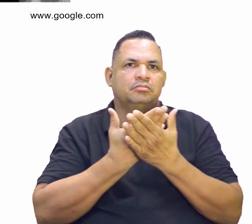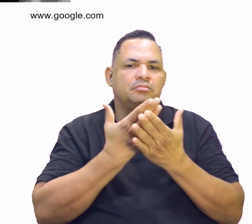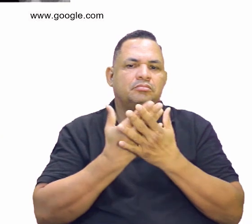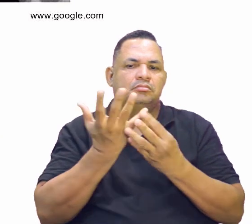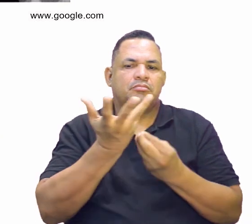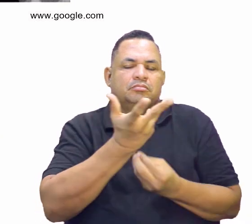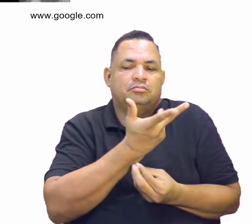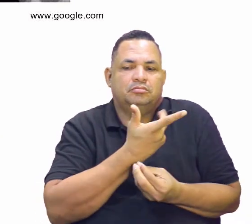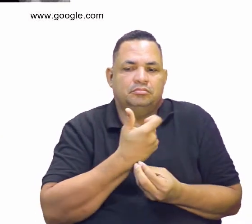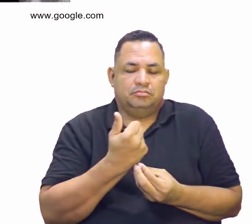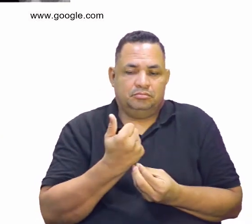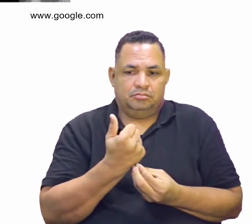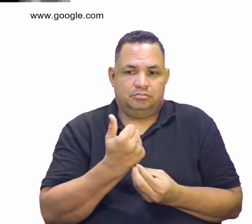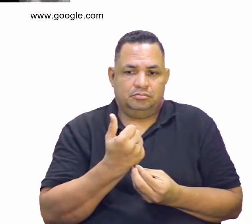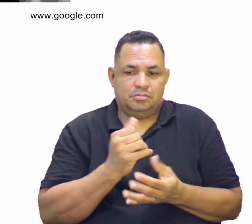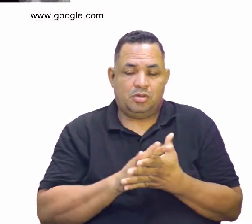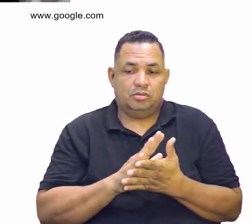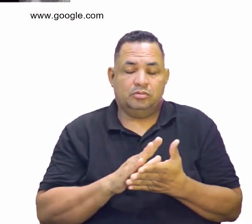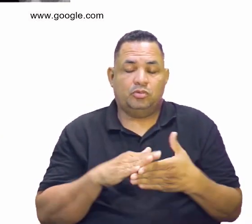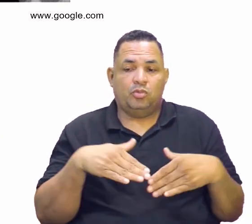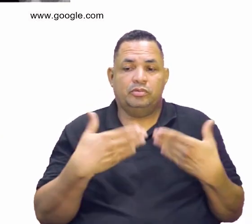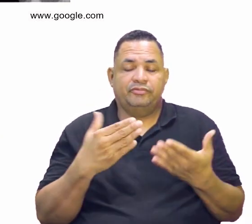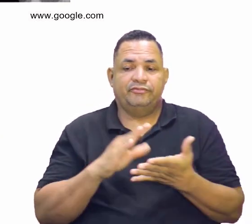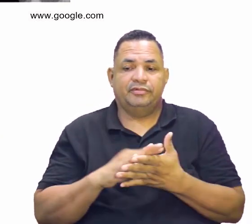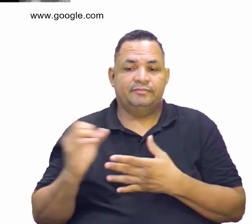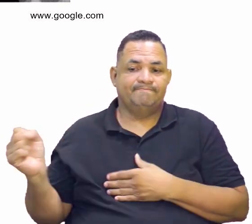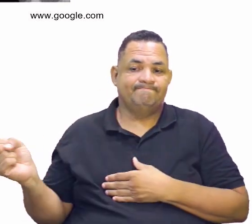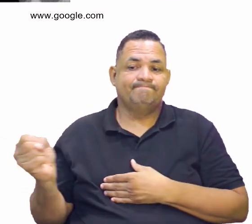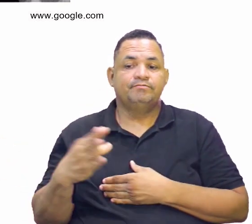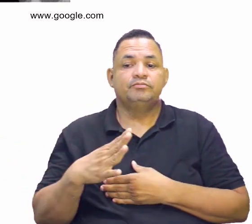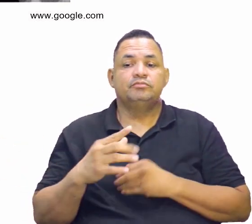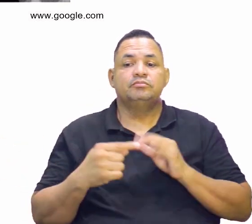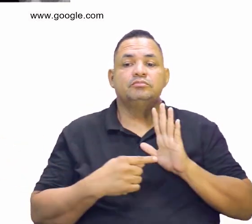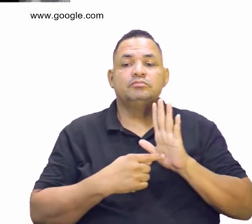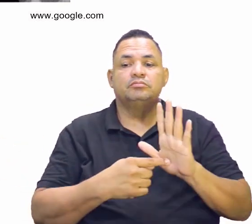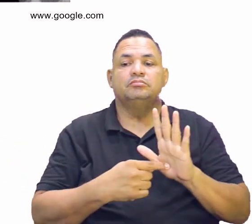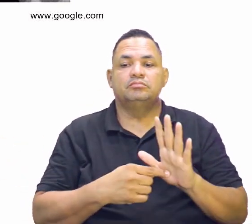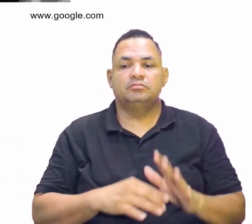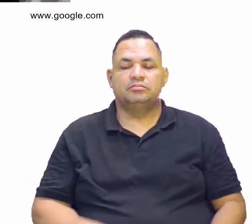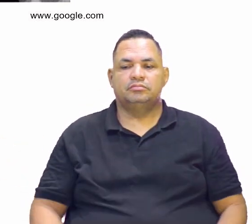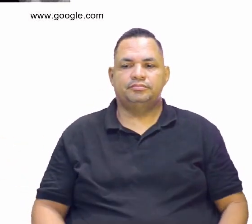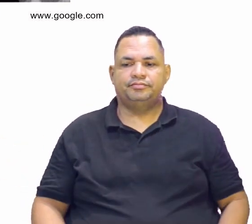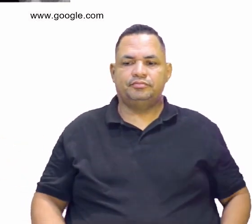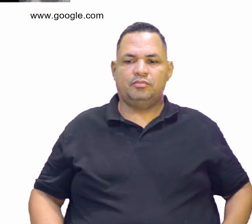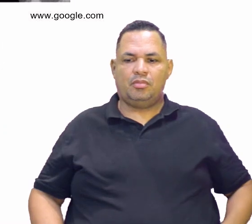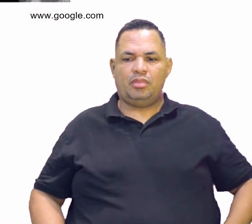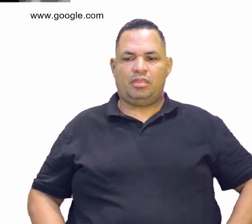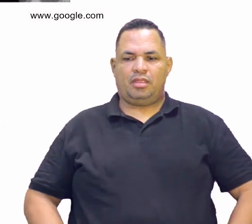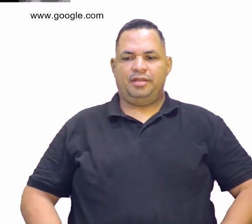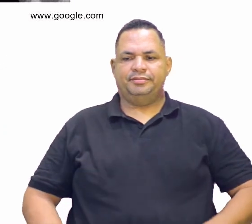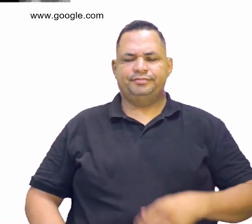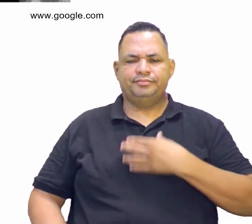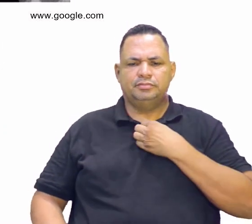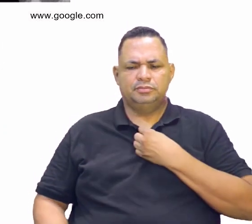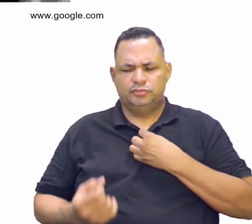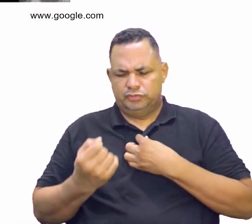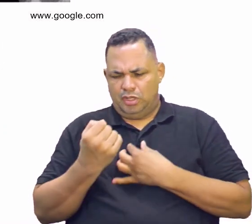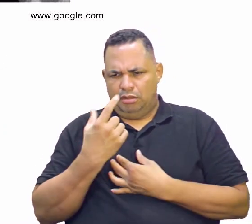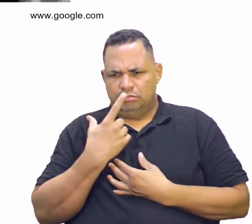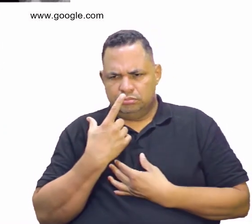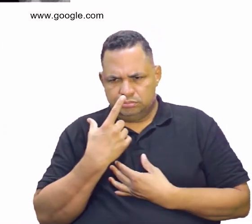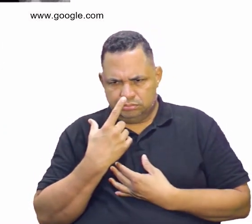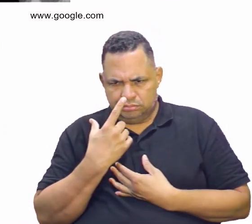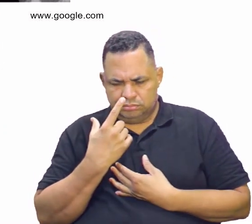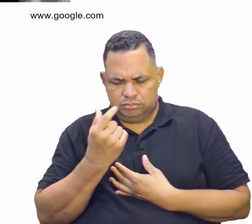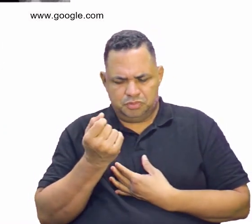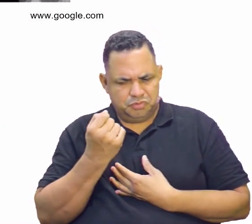viram, quando nós falamos aqui em vanguardas, o que traz? Olha aí o novo, o diferente, o esquisito, digamos assim, porque